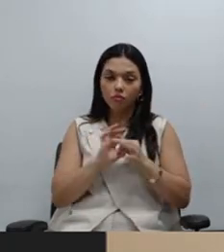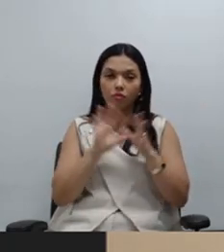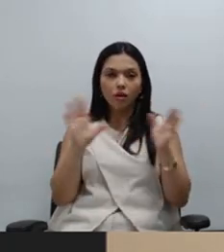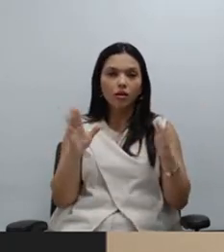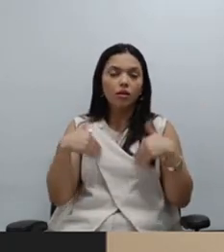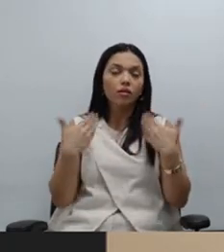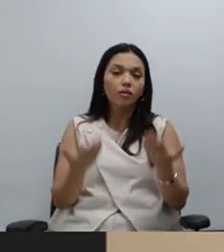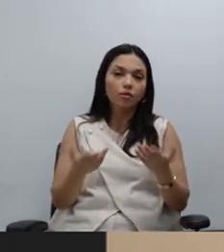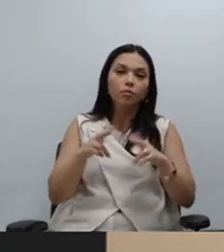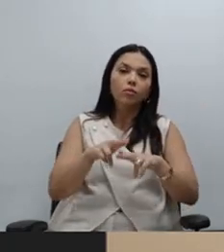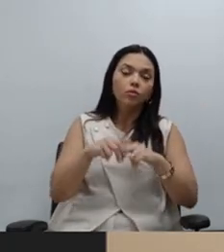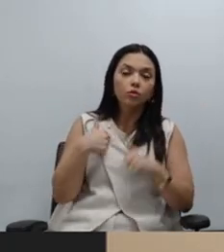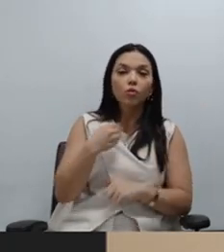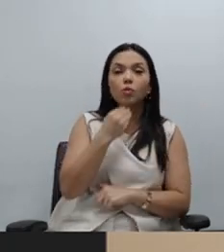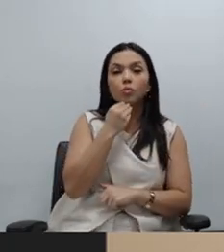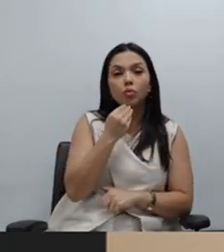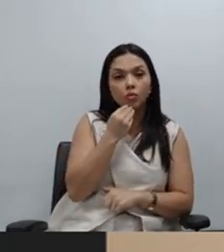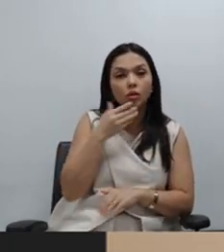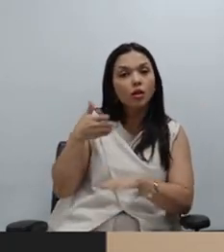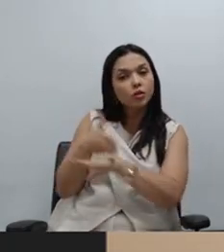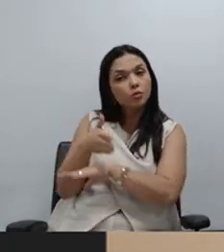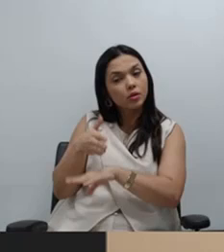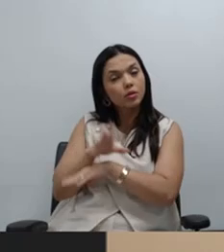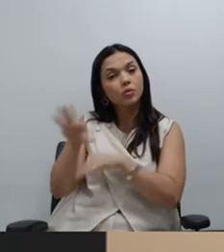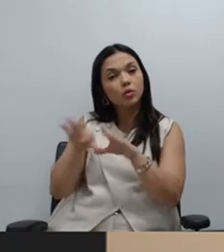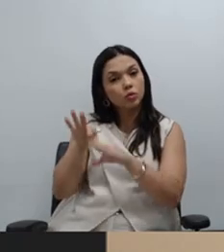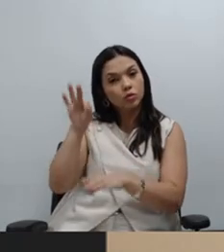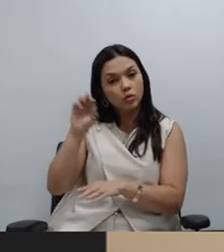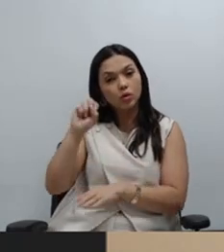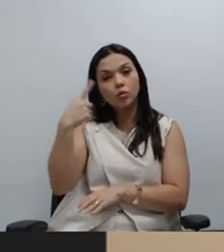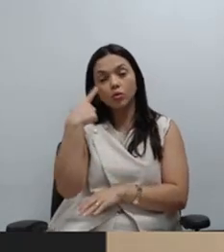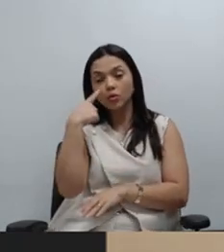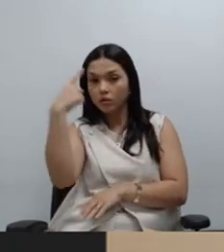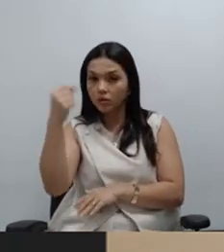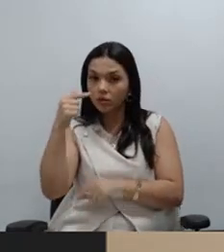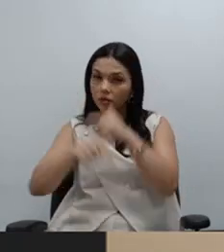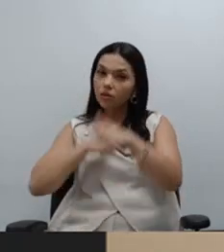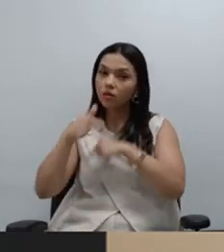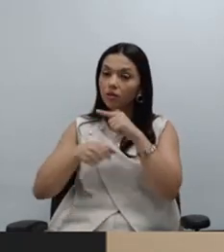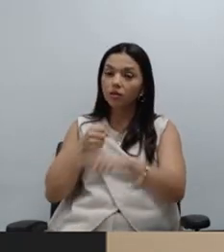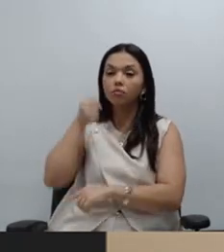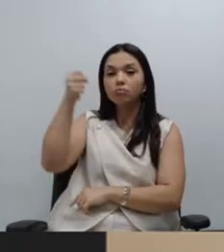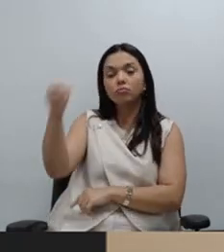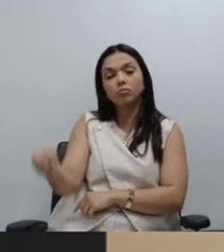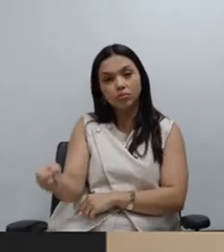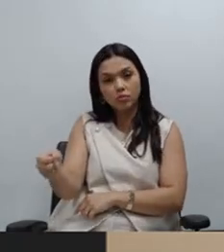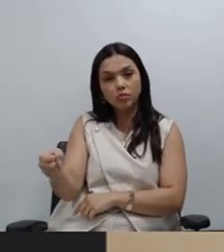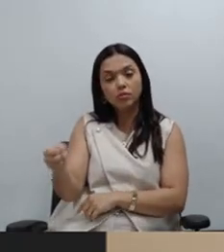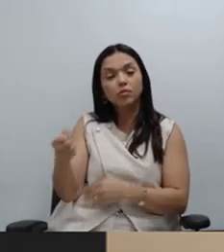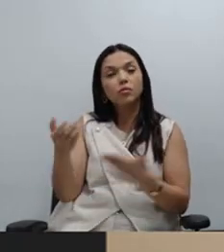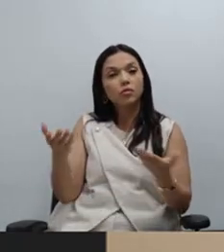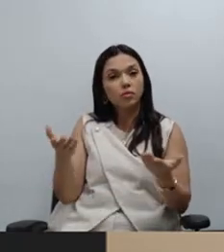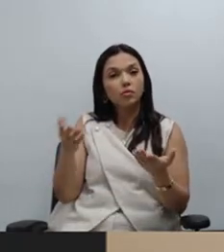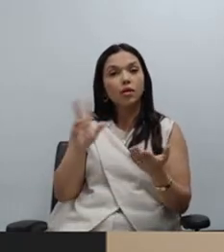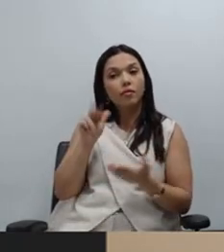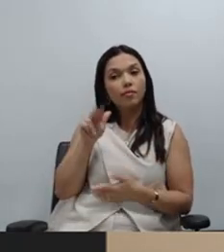Deveria, então, eu ter a oportunidade de ou participar do sorteio ou ser designado para tal equipamento, deixando vaga